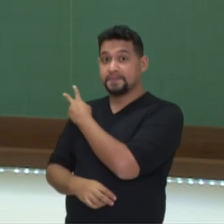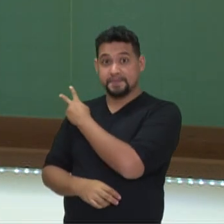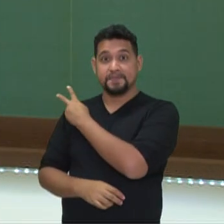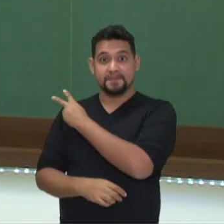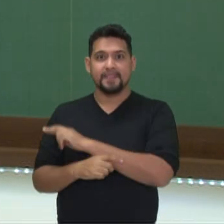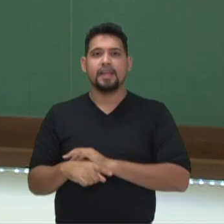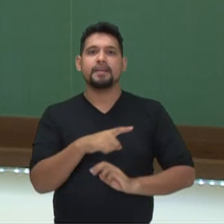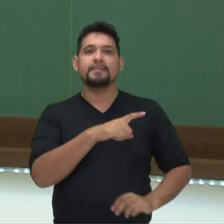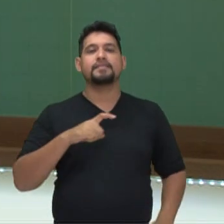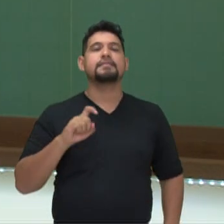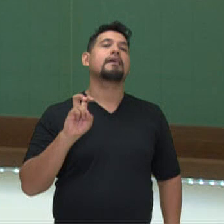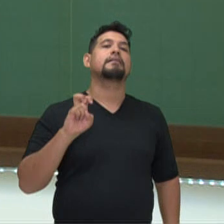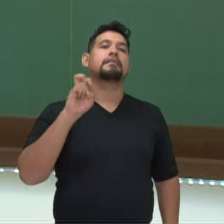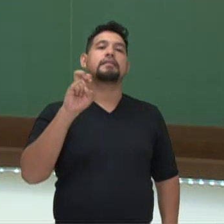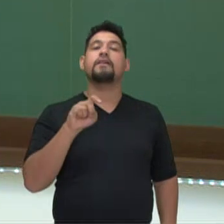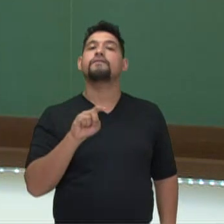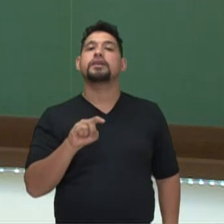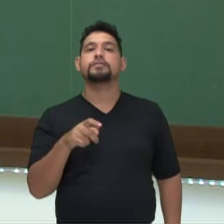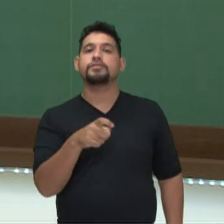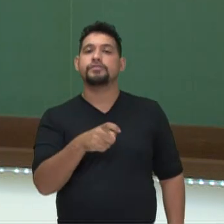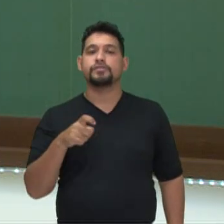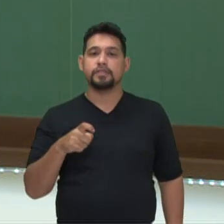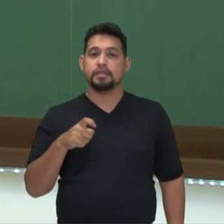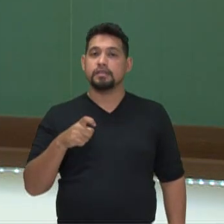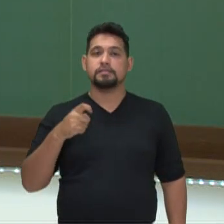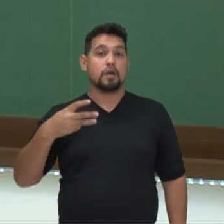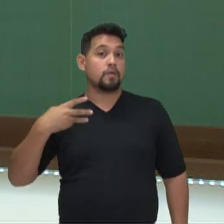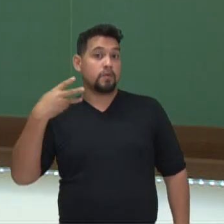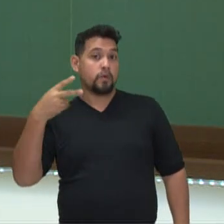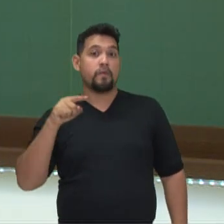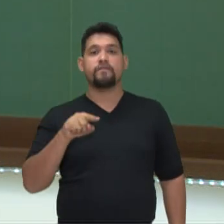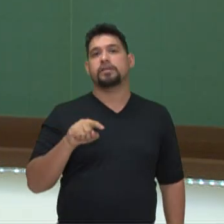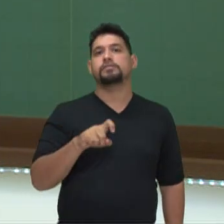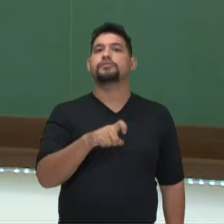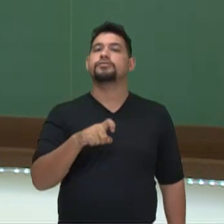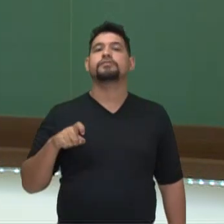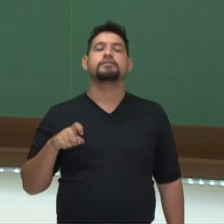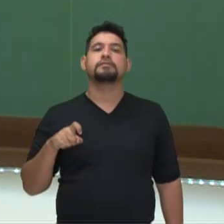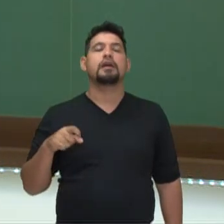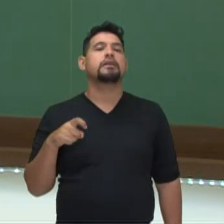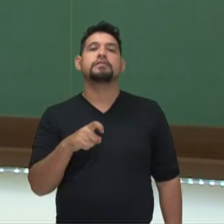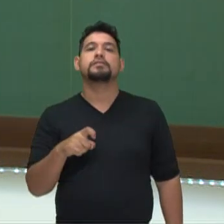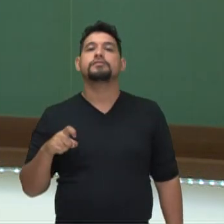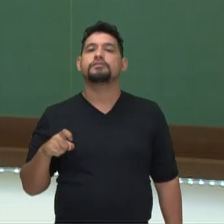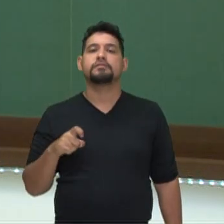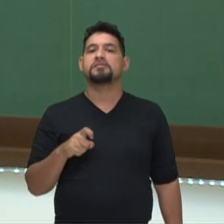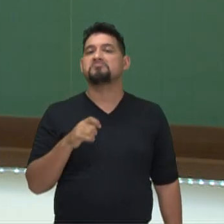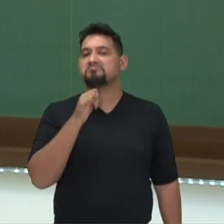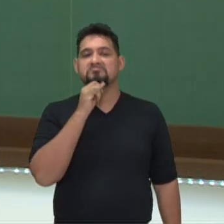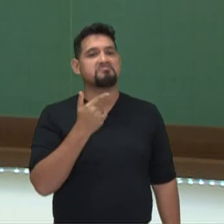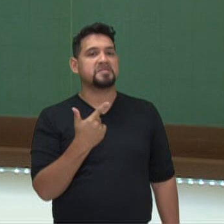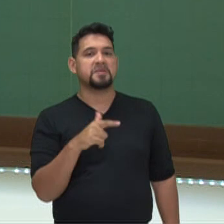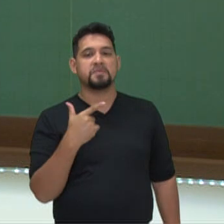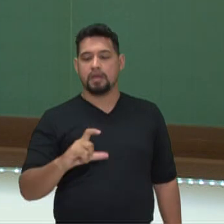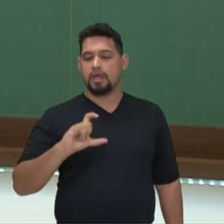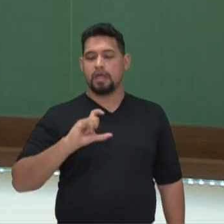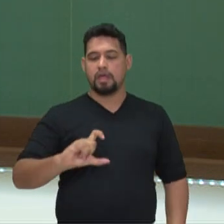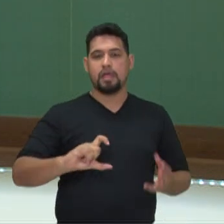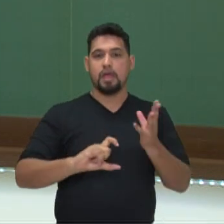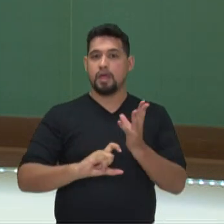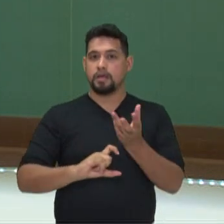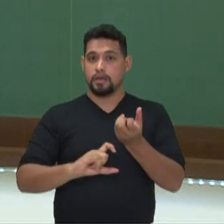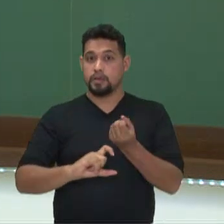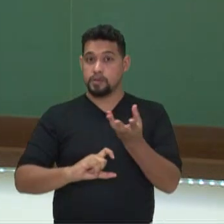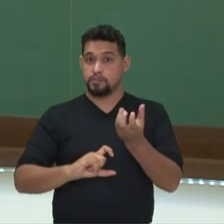quinta potência vezes x elevado ao cubo vezes x. Esse x, como ele não tem expoente, o